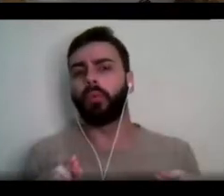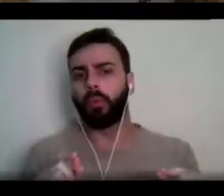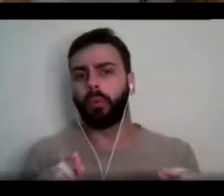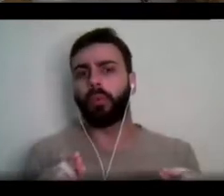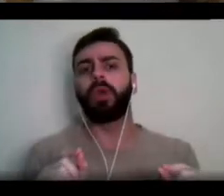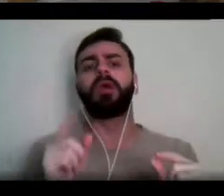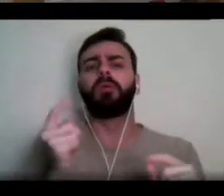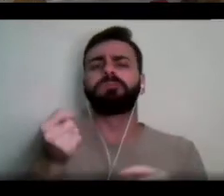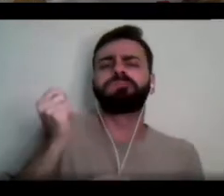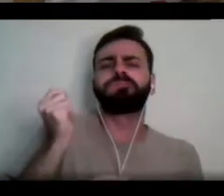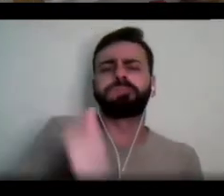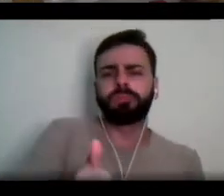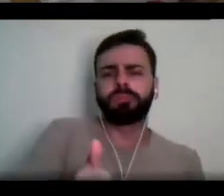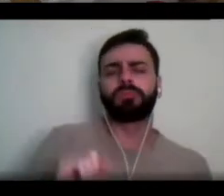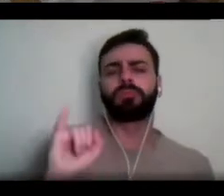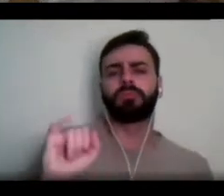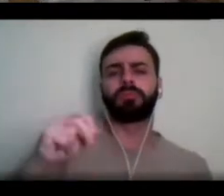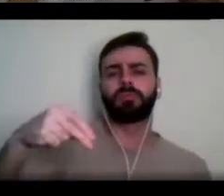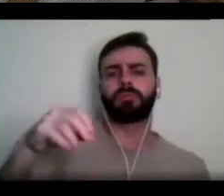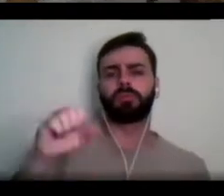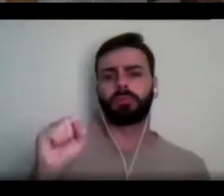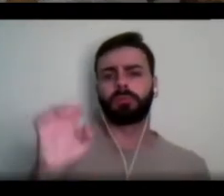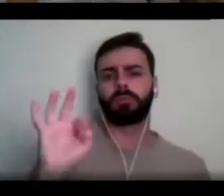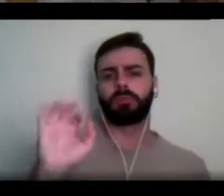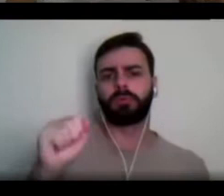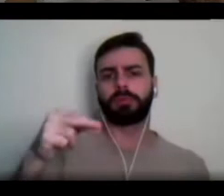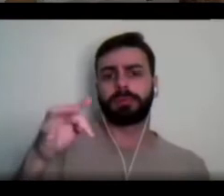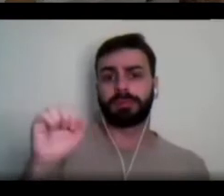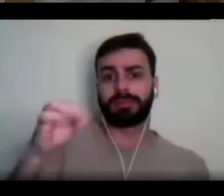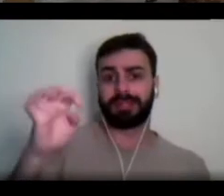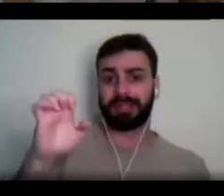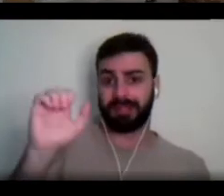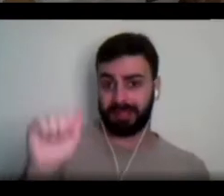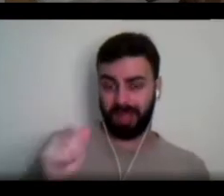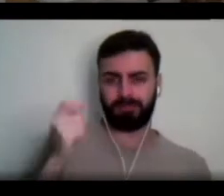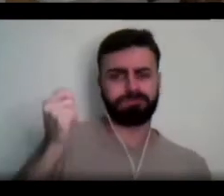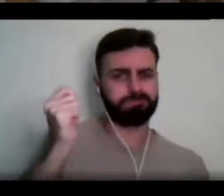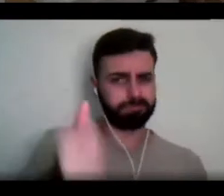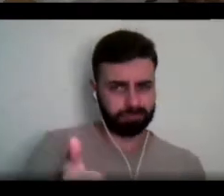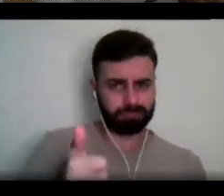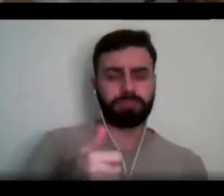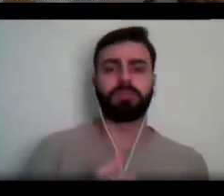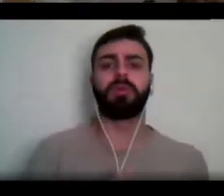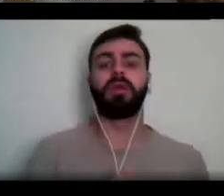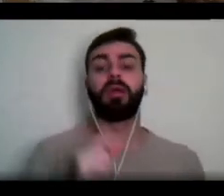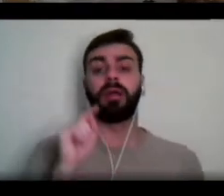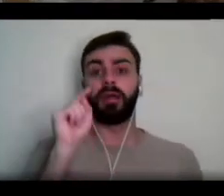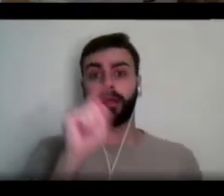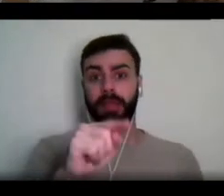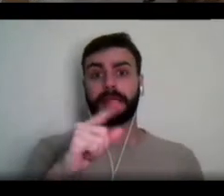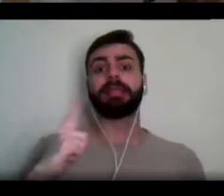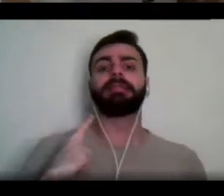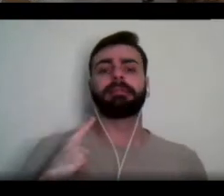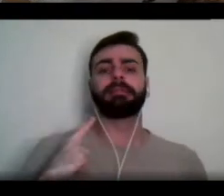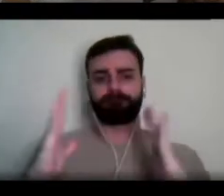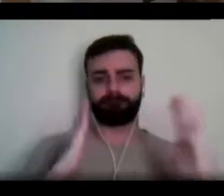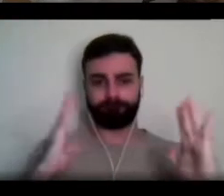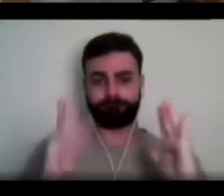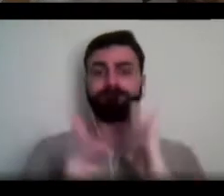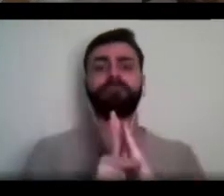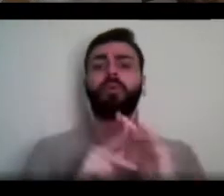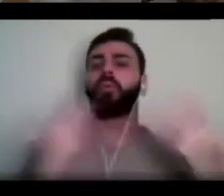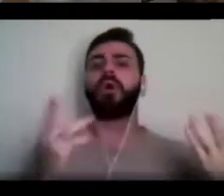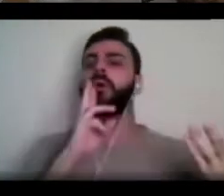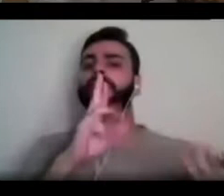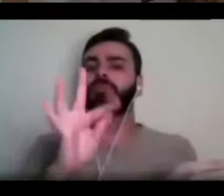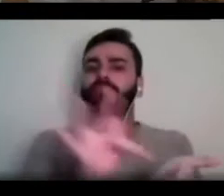aceleração média é igual à aceleração instantânea em todos os instantes de tempo. Isso aqui, né,